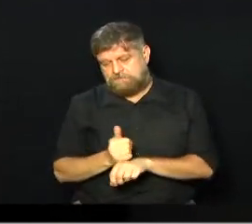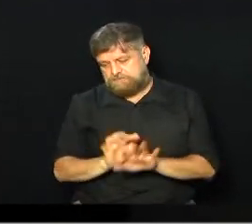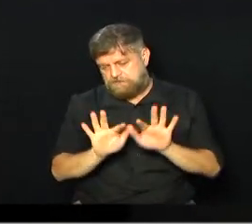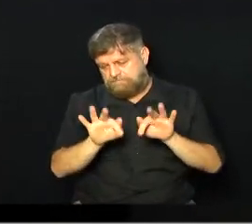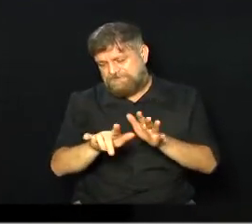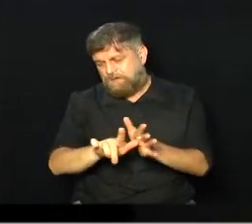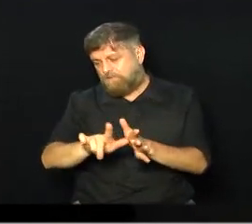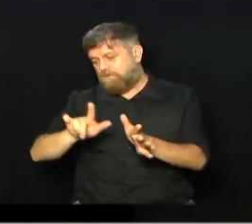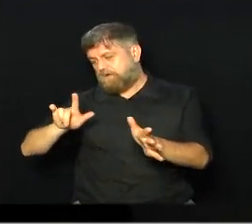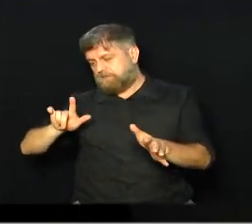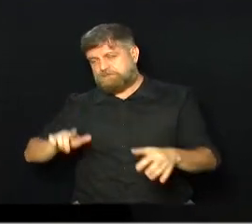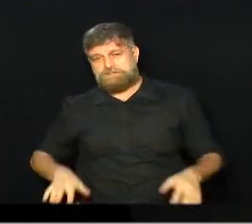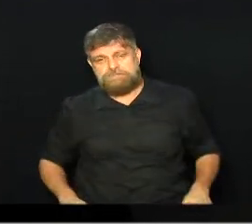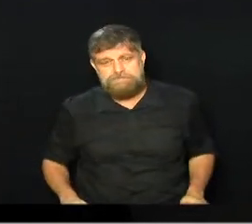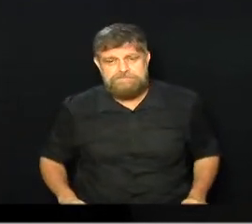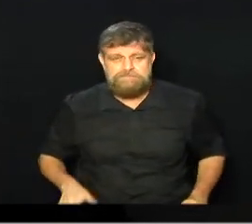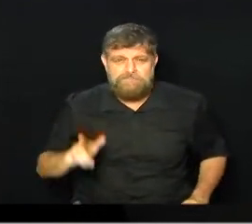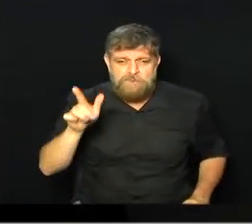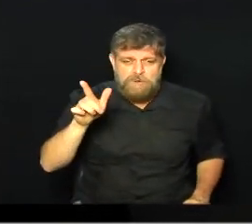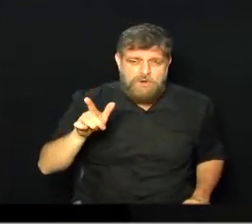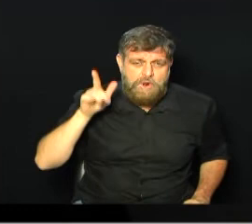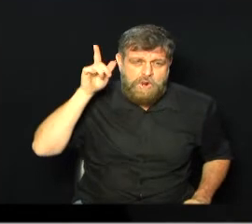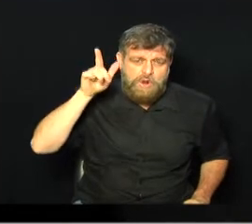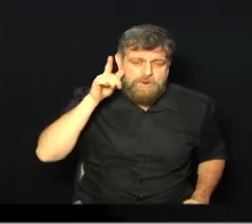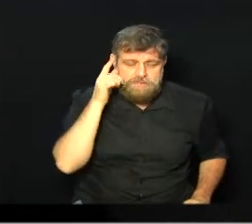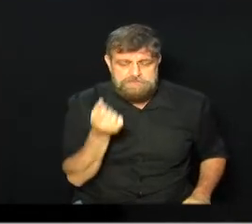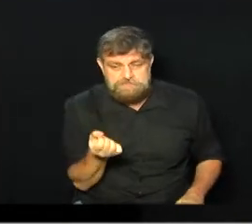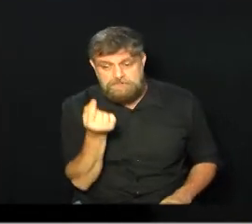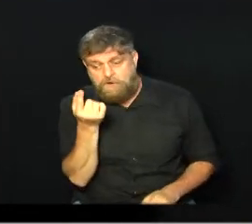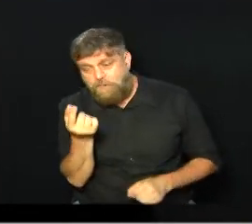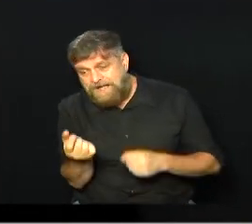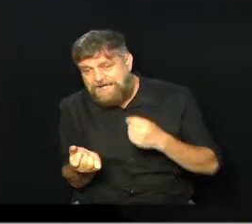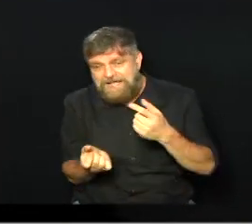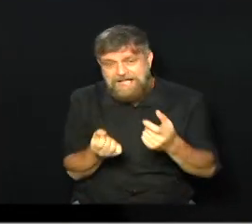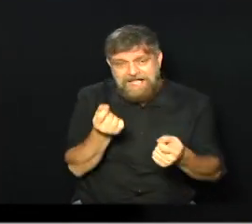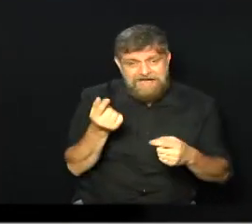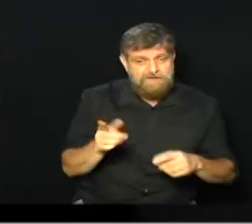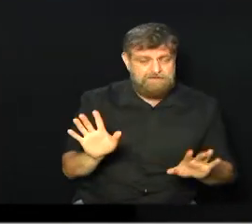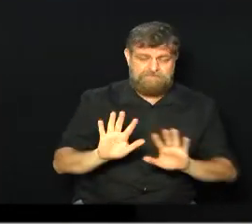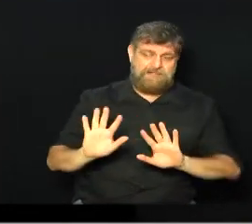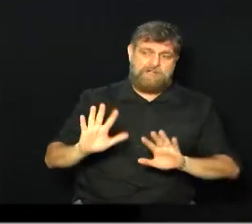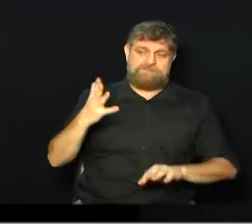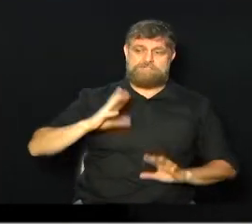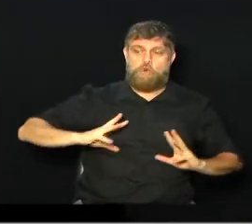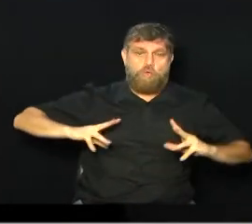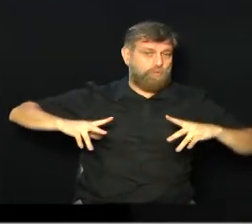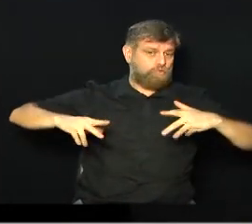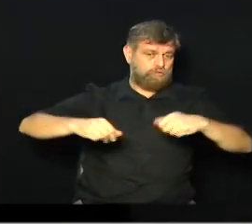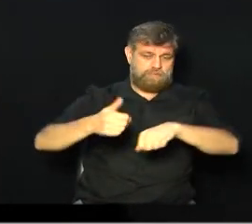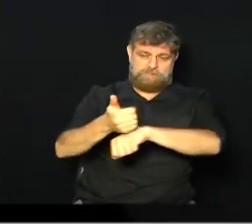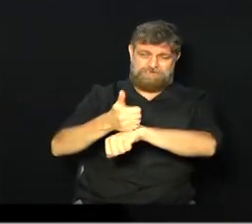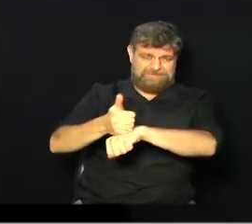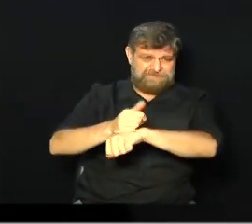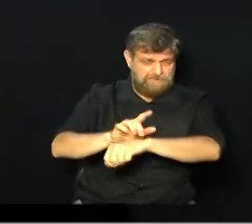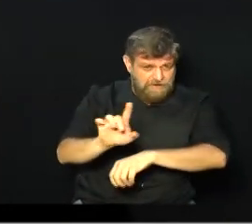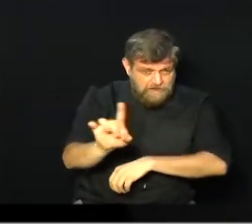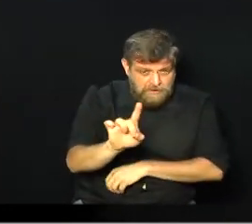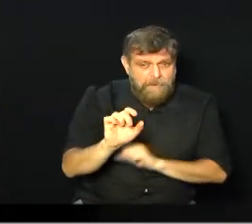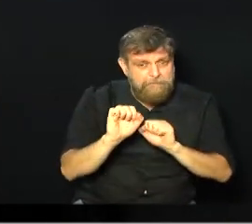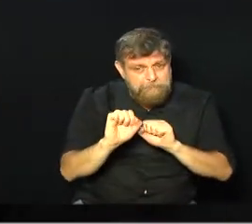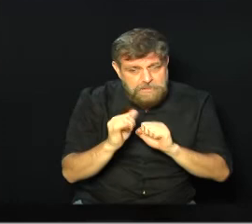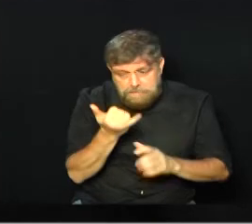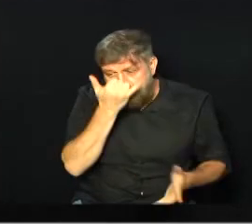antes, né? Lógico que são casos raros, não vai acontecer com todo jogador, mas pode acontecer,